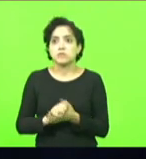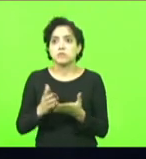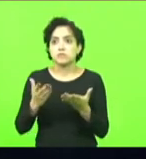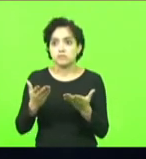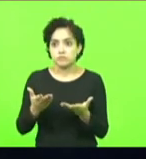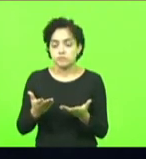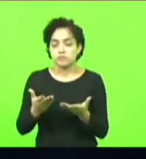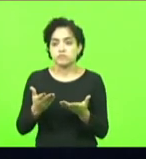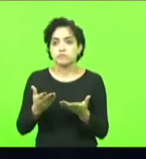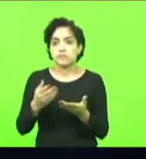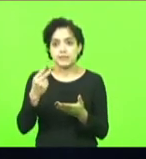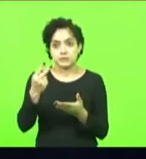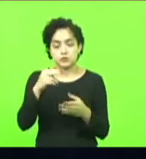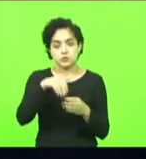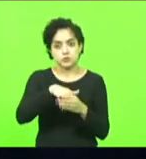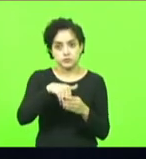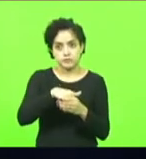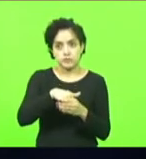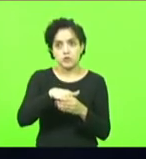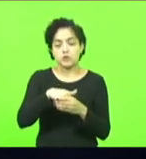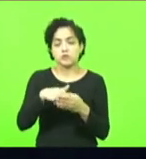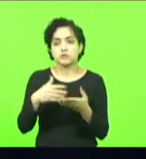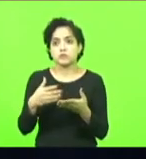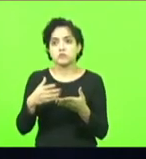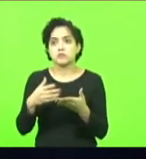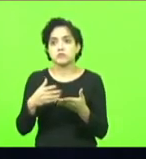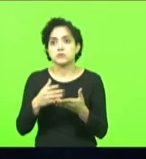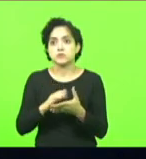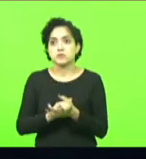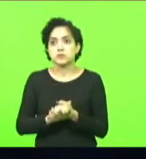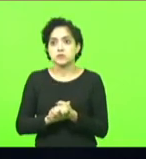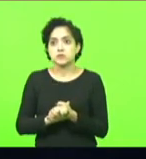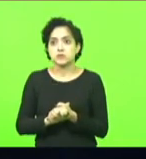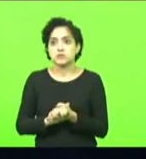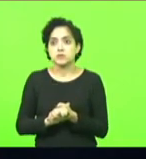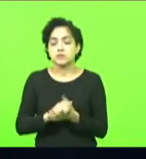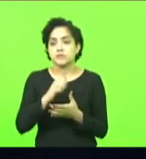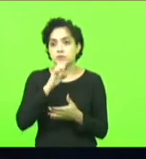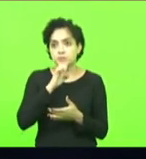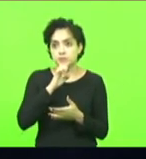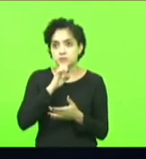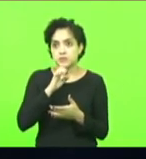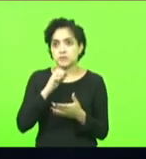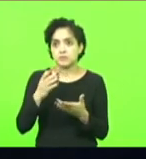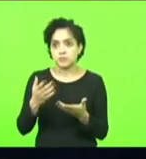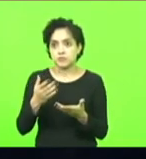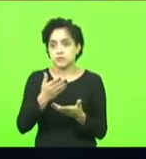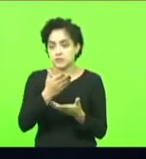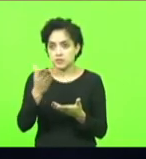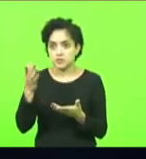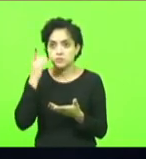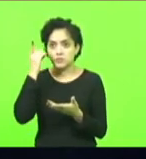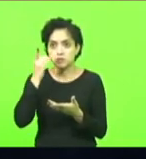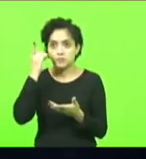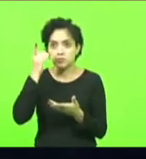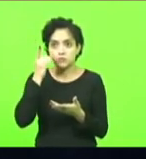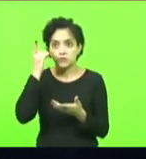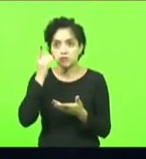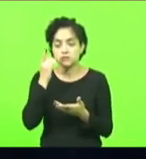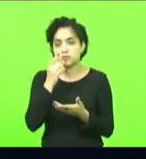Dois votos ali também, Kennedy Nunes, tem Felipe Estevam também, enfim, tem uns deputados que são...